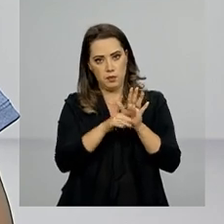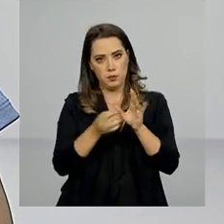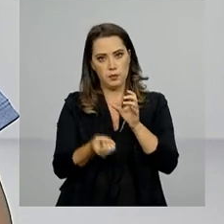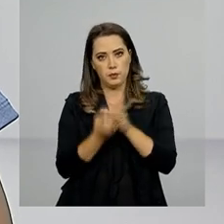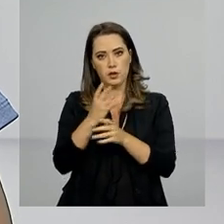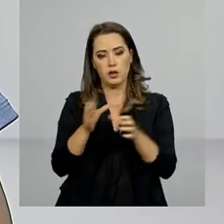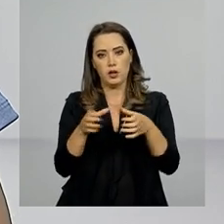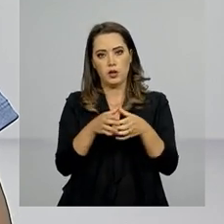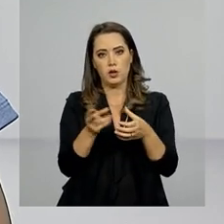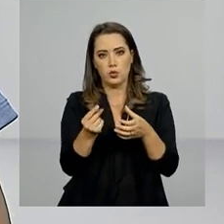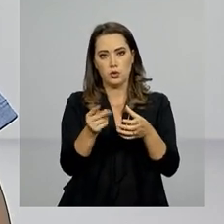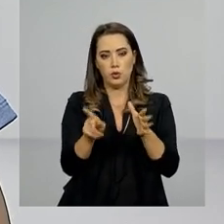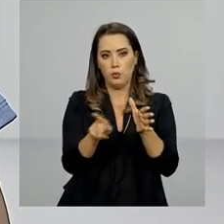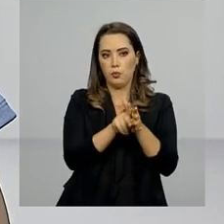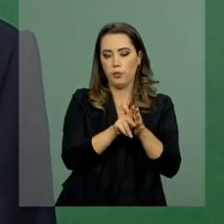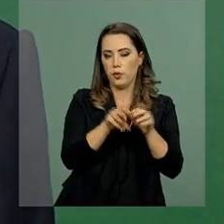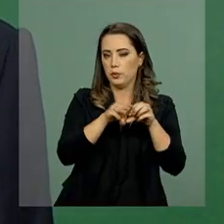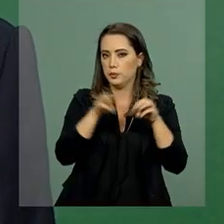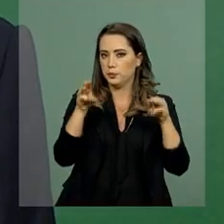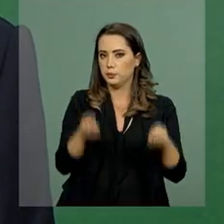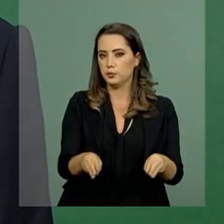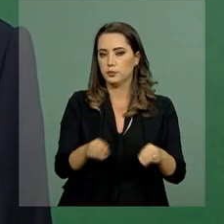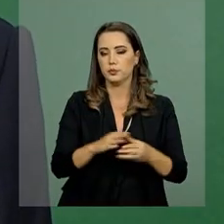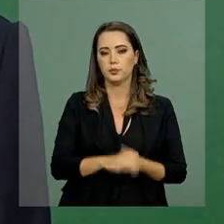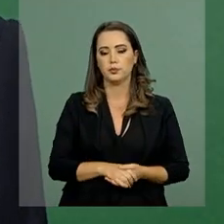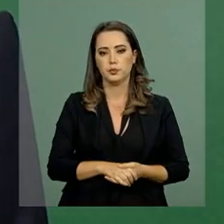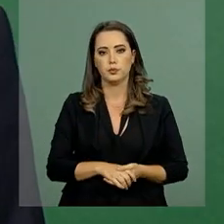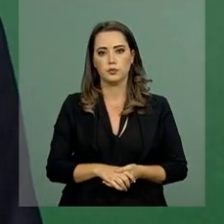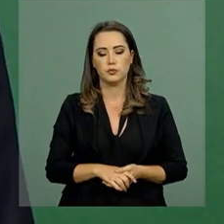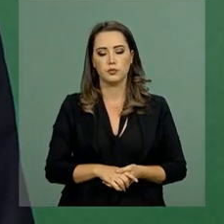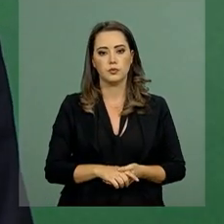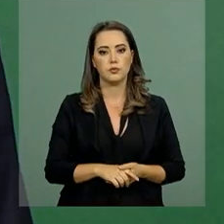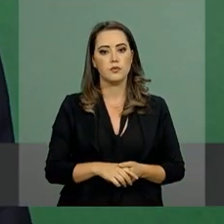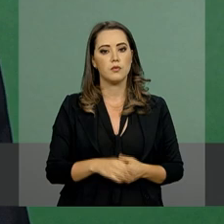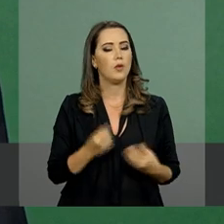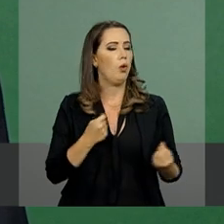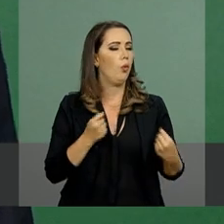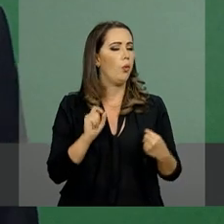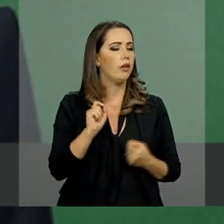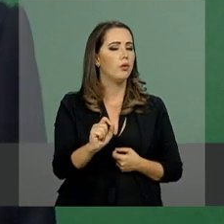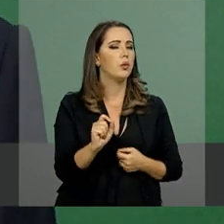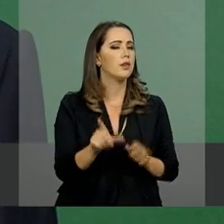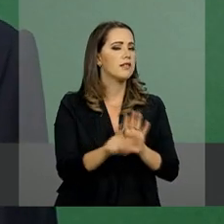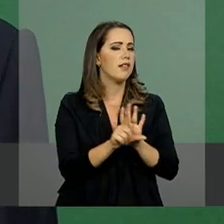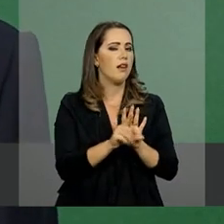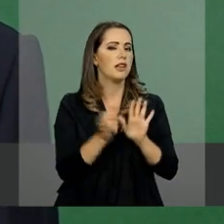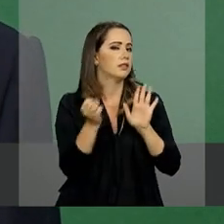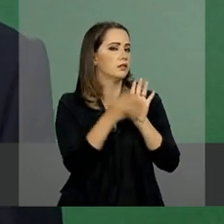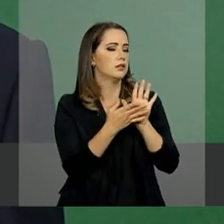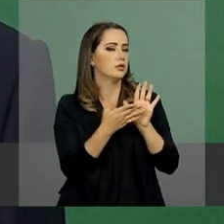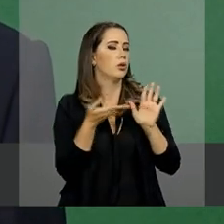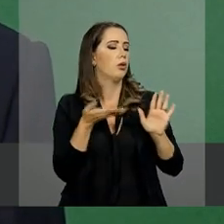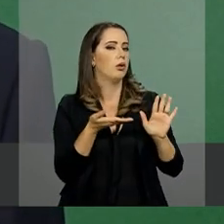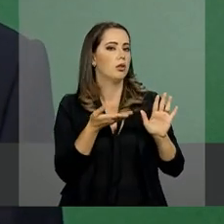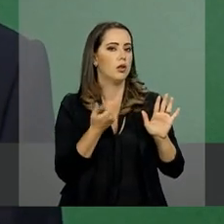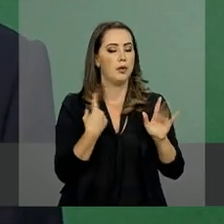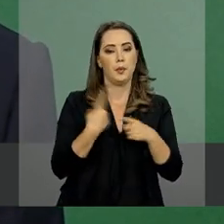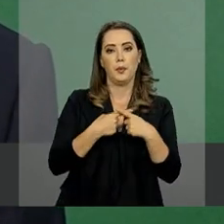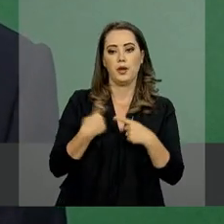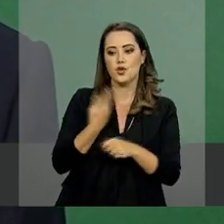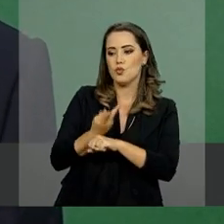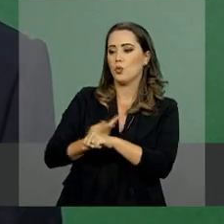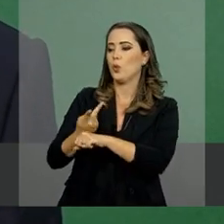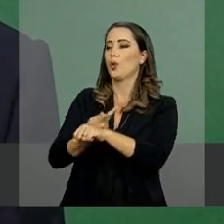fundos patrimoniais a importância da legislação é que ao fazermos a mobilização por busca de